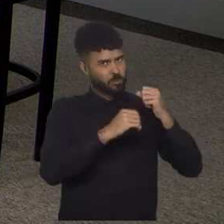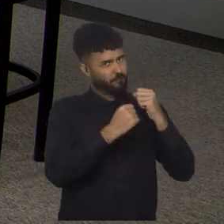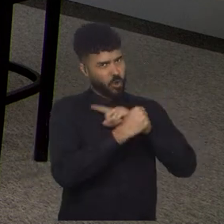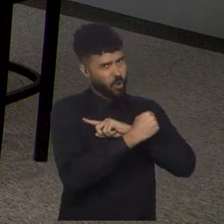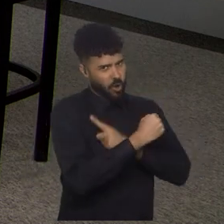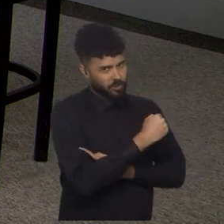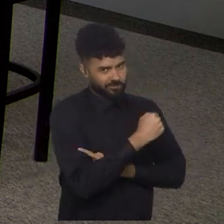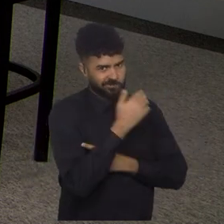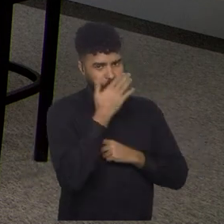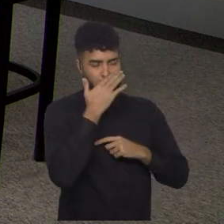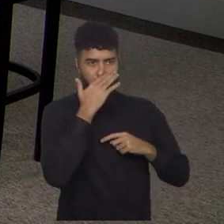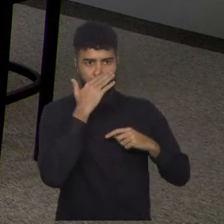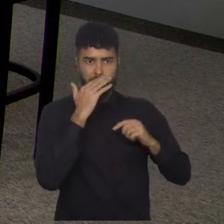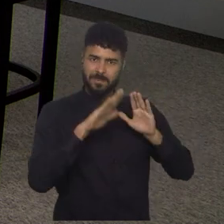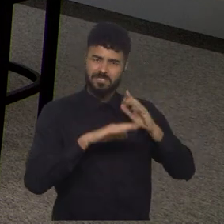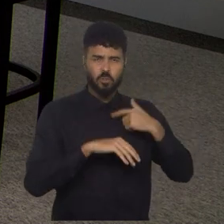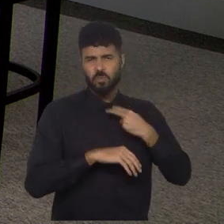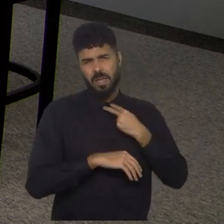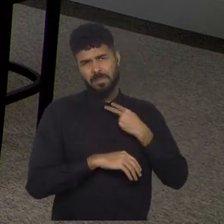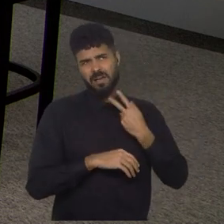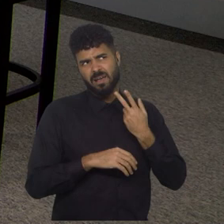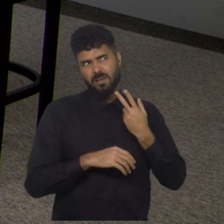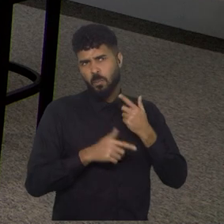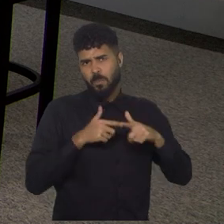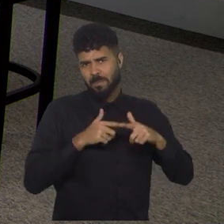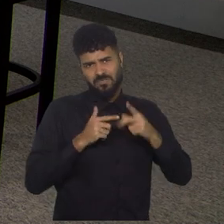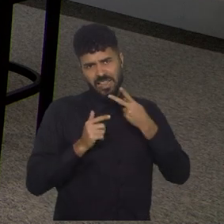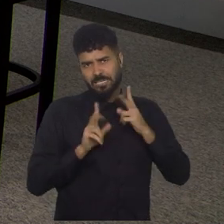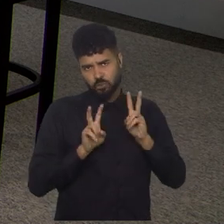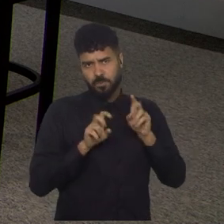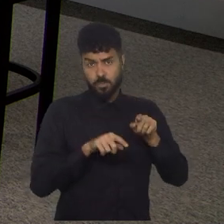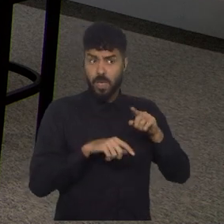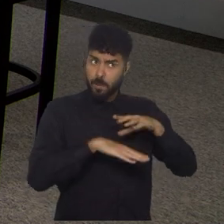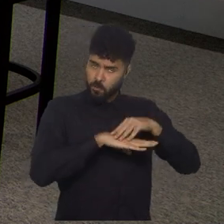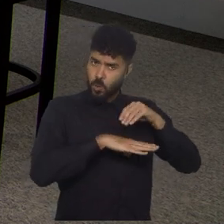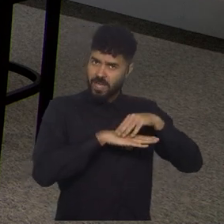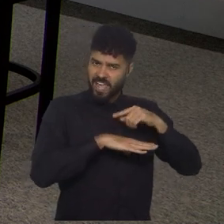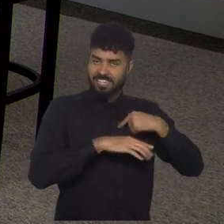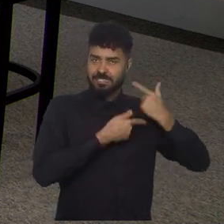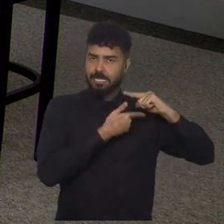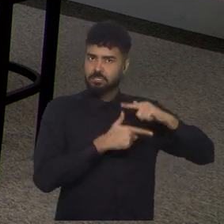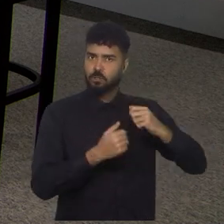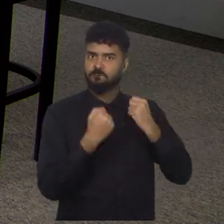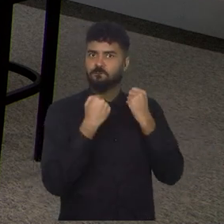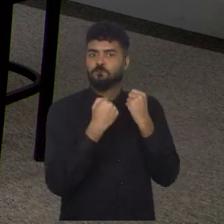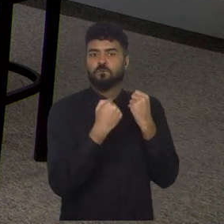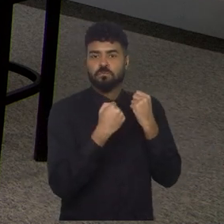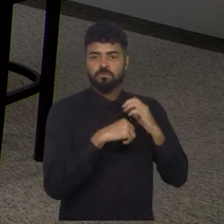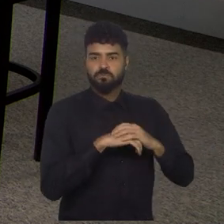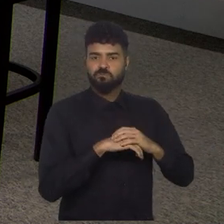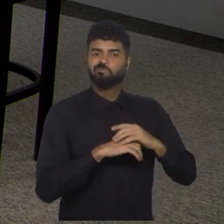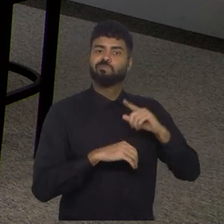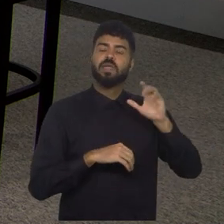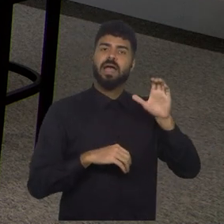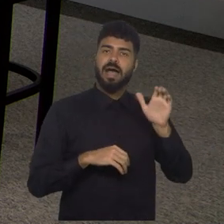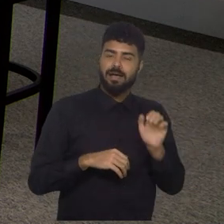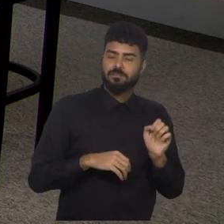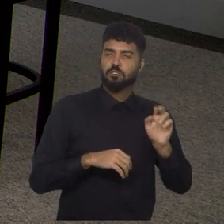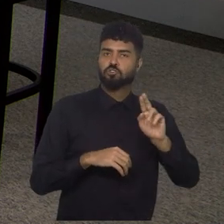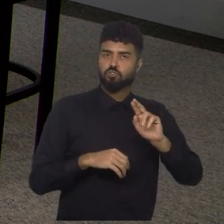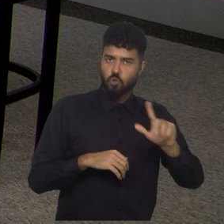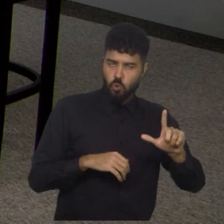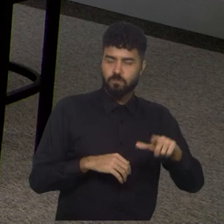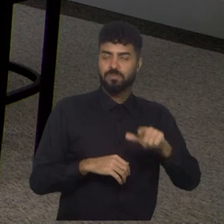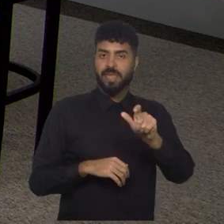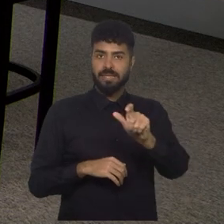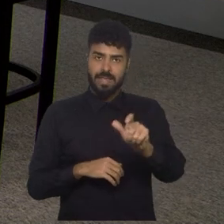não fica feio a gente falar isso, porque de fato é uma potência, tem uma super tradição. E a gente tem África do Sul, Itália e